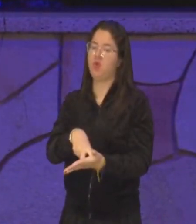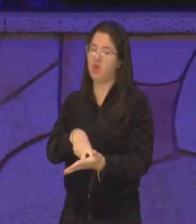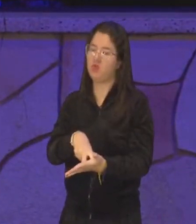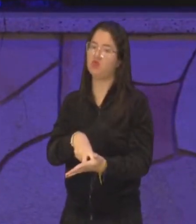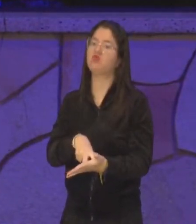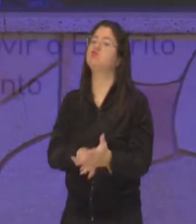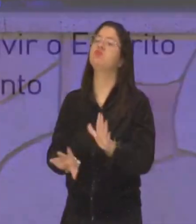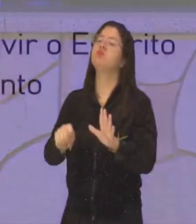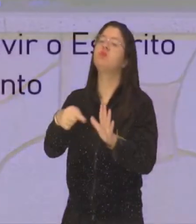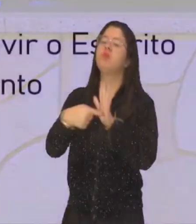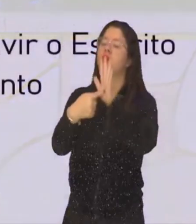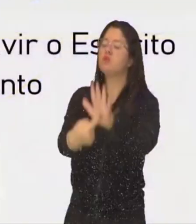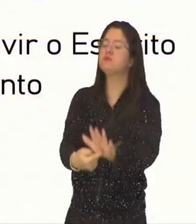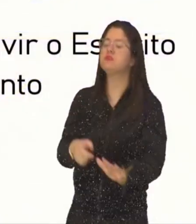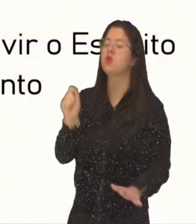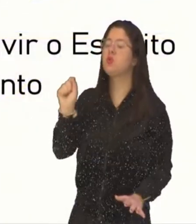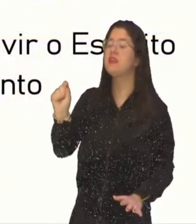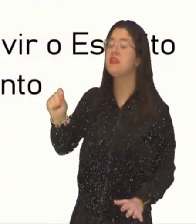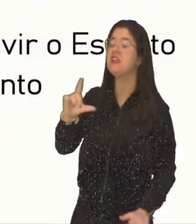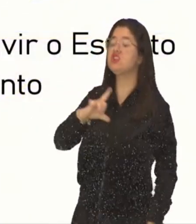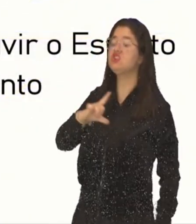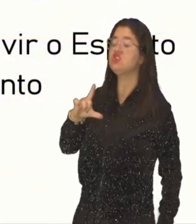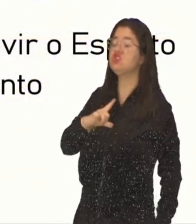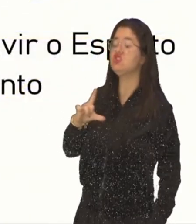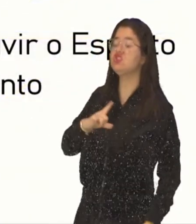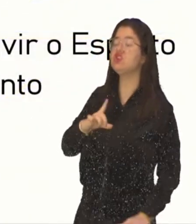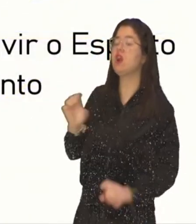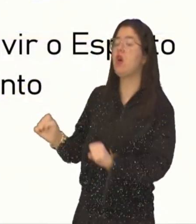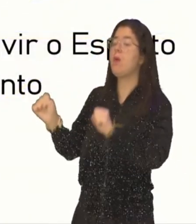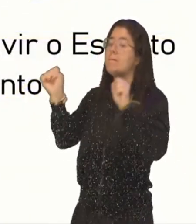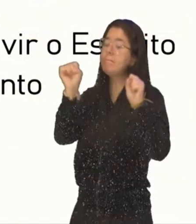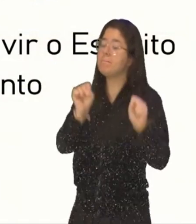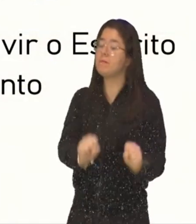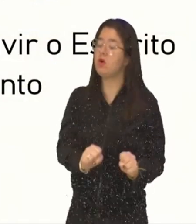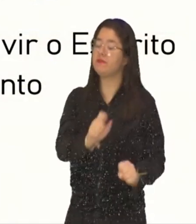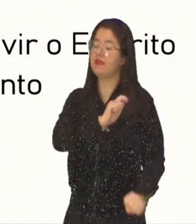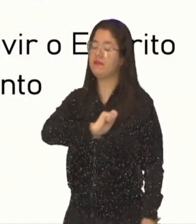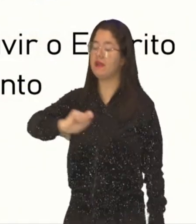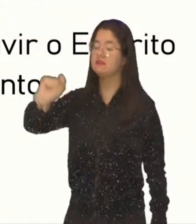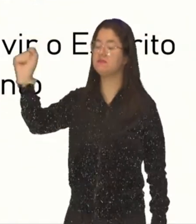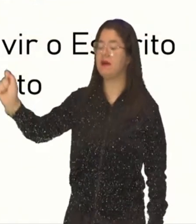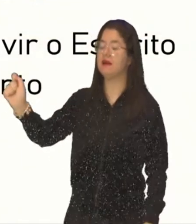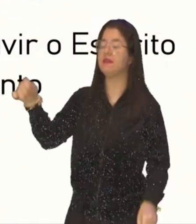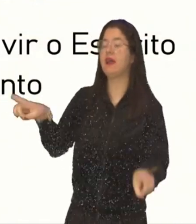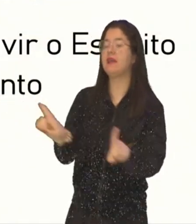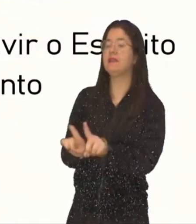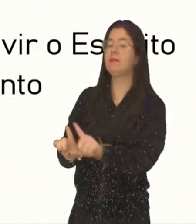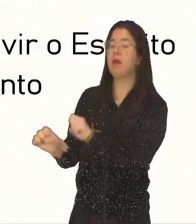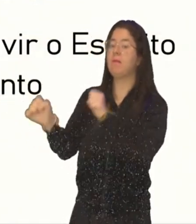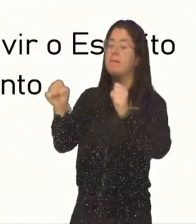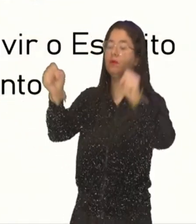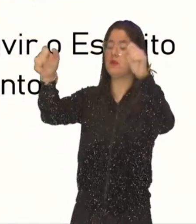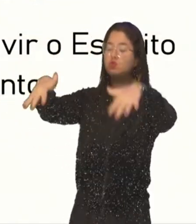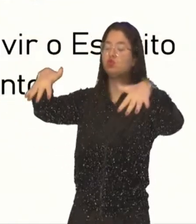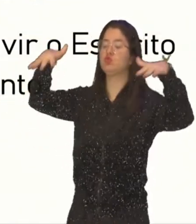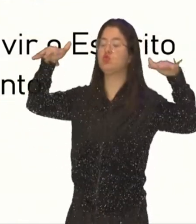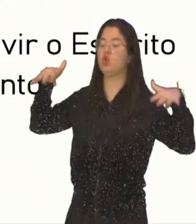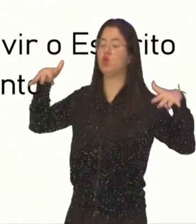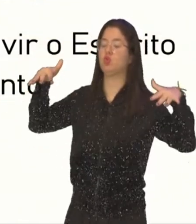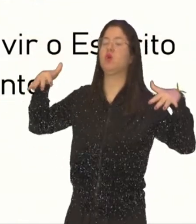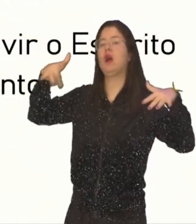mostrando quem tinha verdadeiramente o poder da espada e o poder do trono, aquele que se